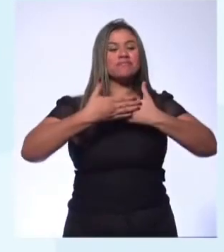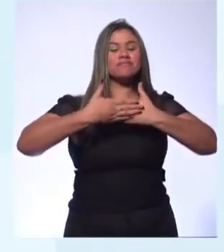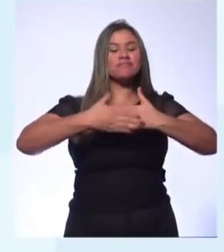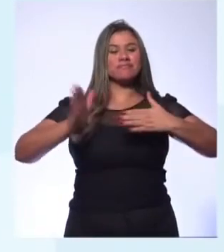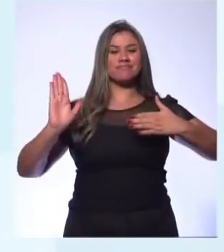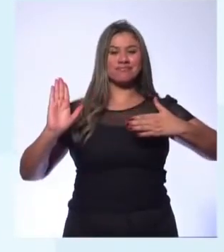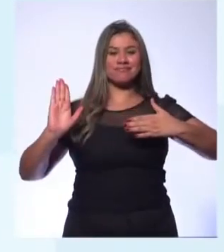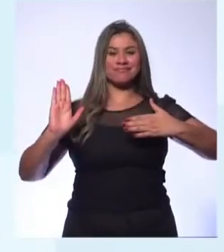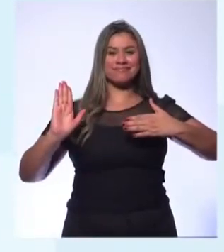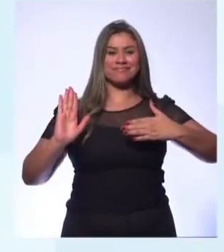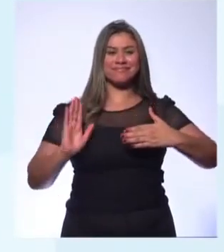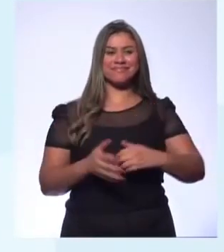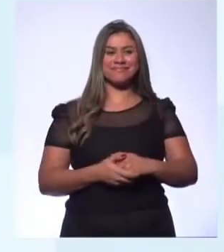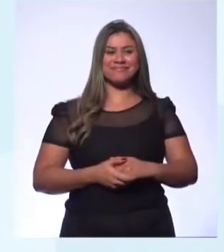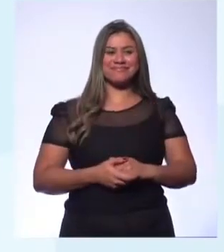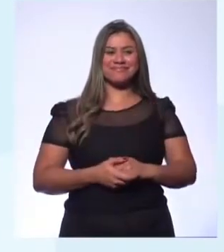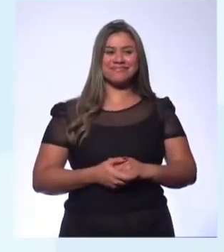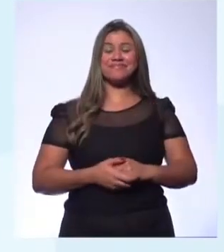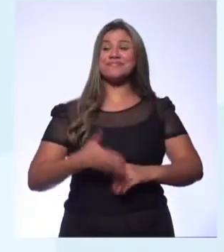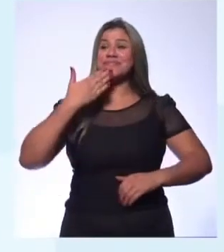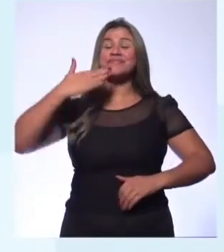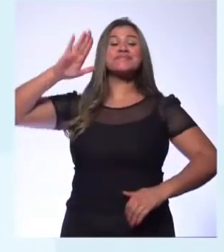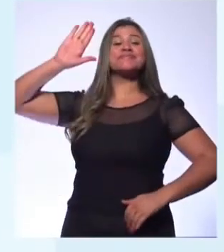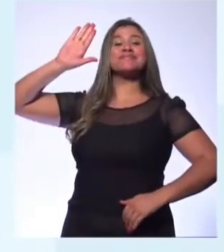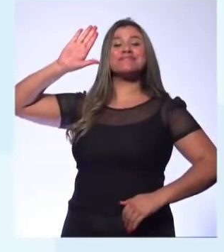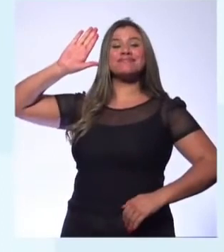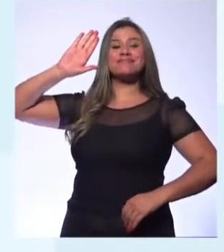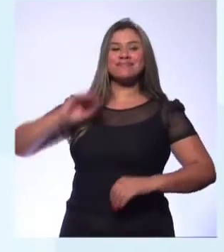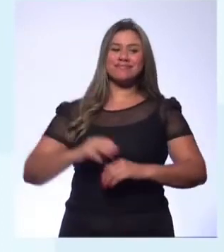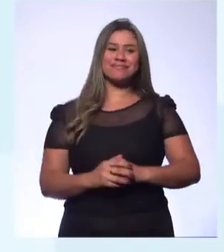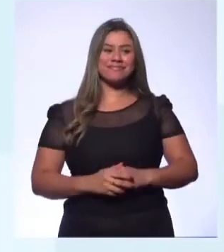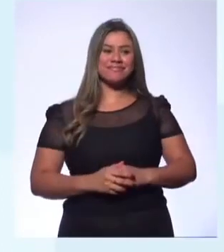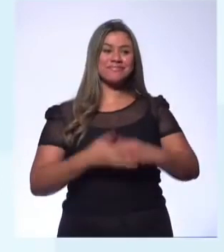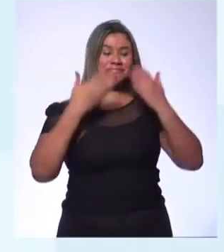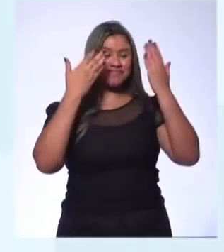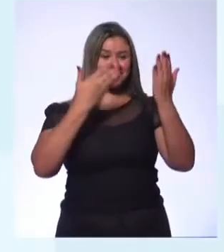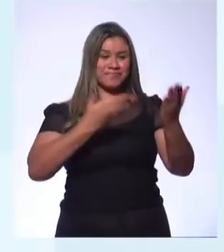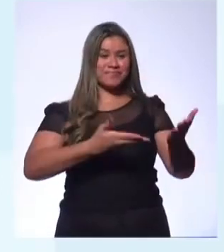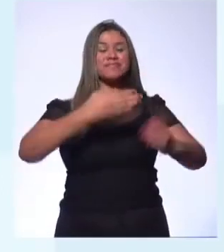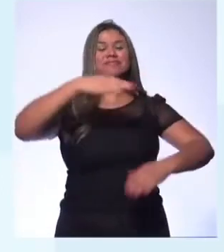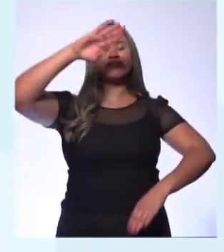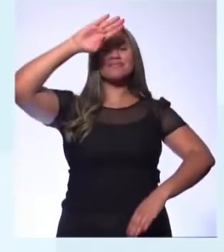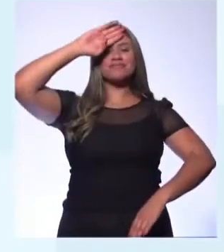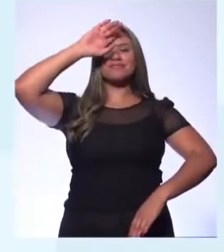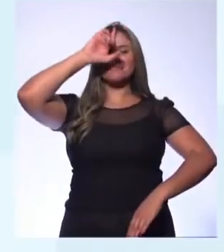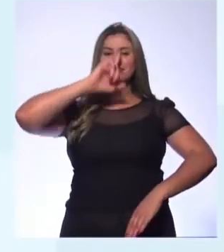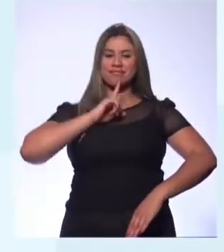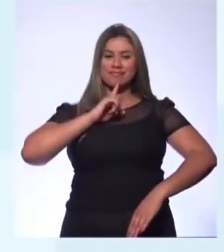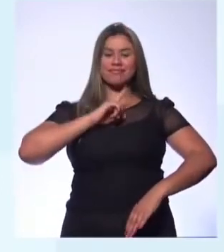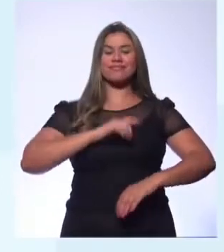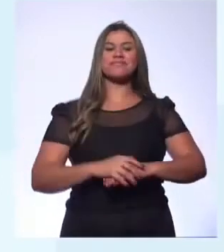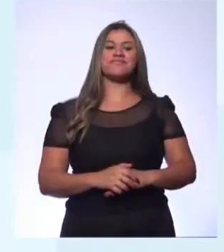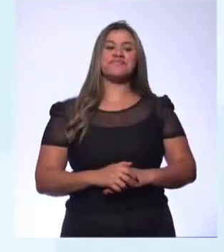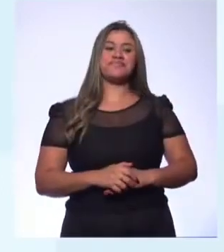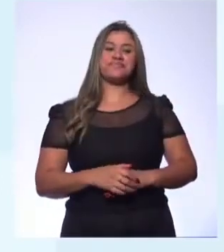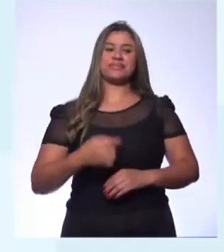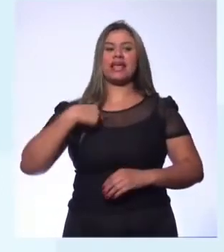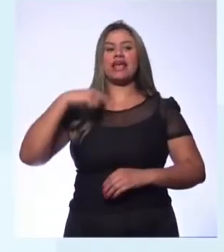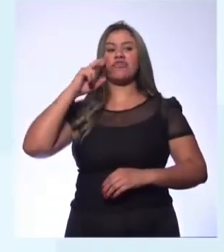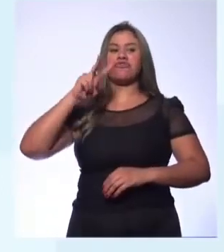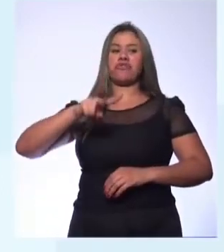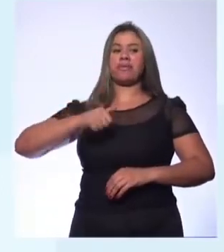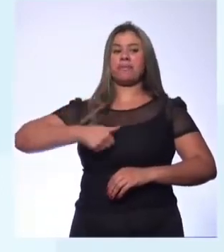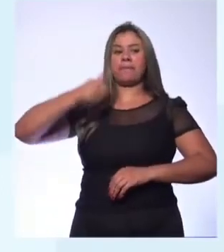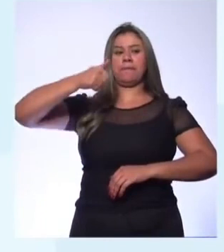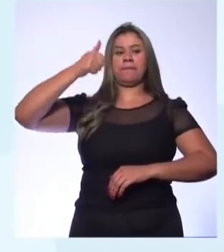aberta a sessão. Peço a palavra. Tem a palavra a febre amarela. Logo vi que era a primeira a